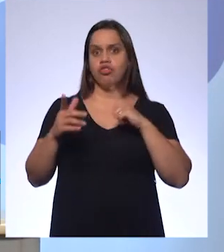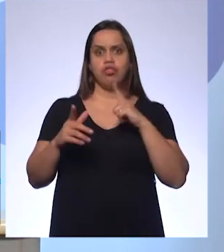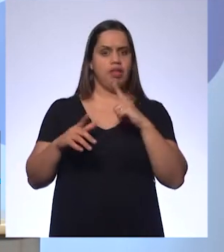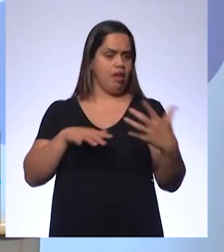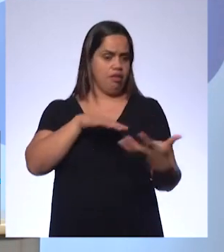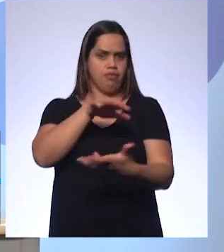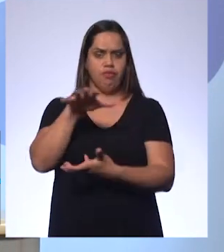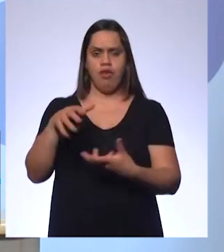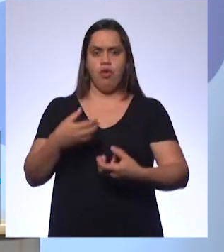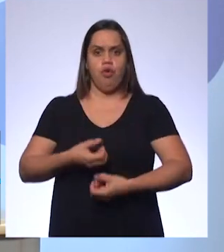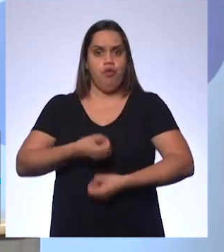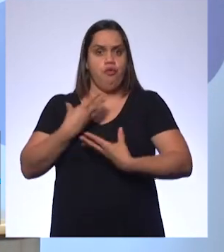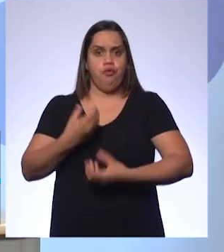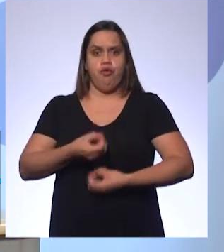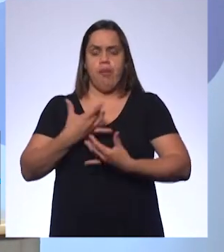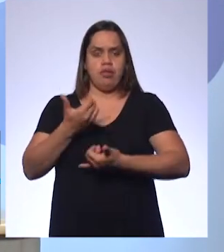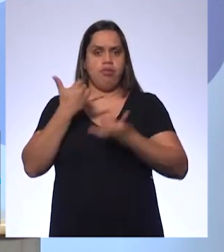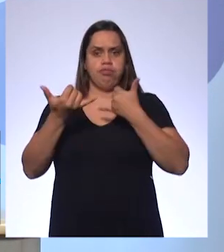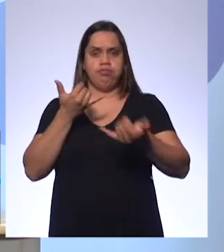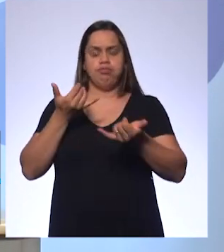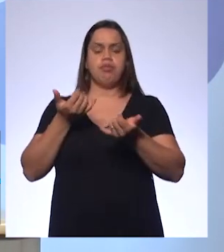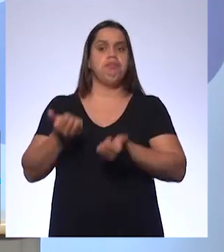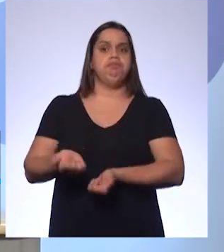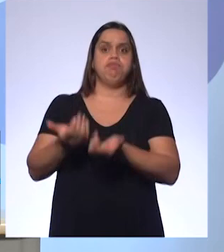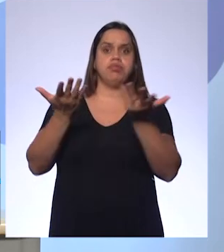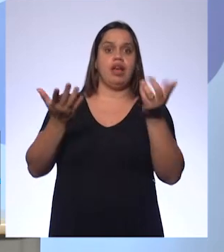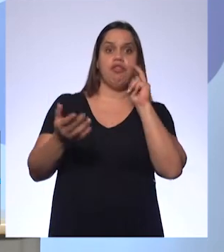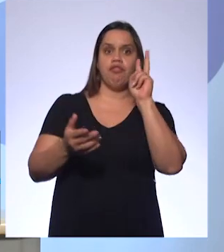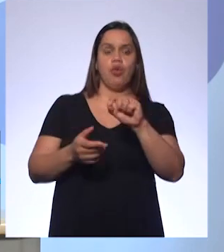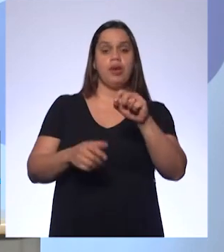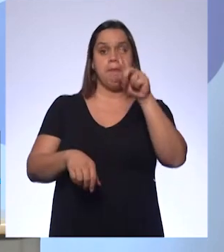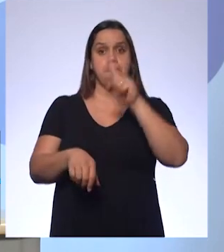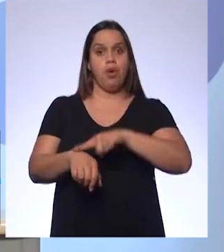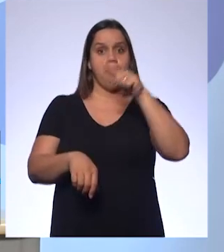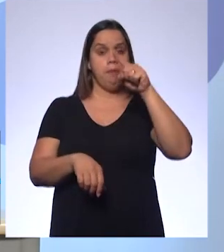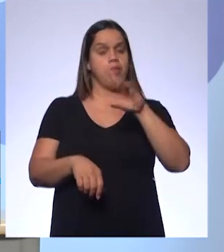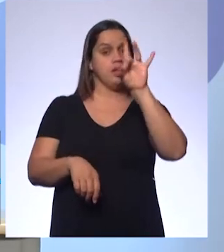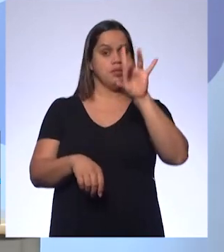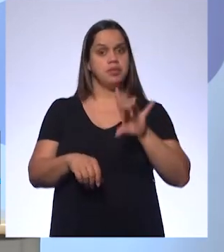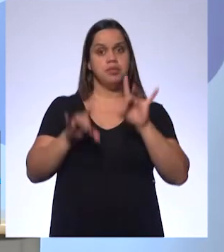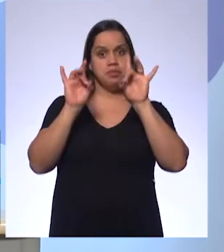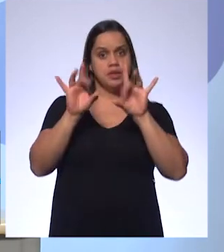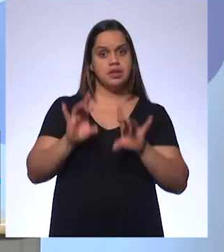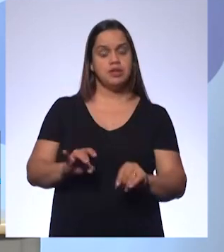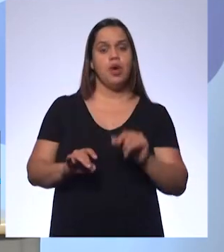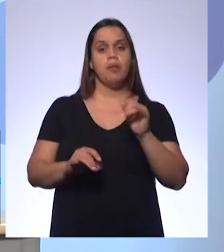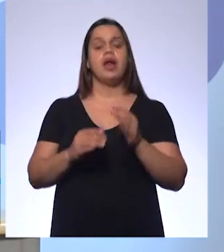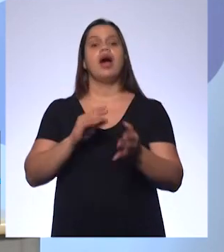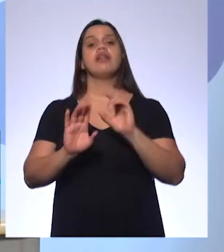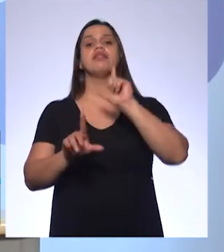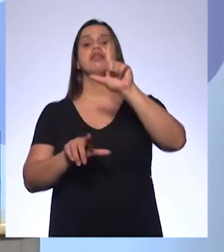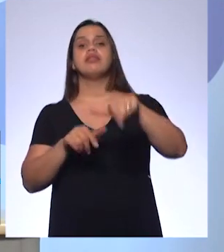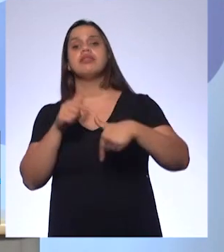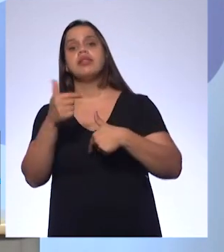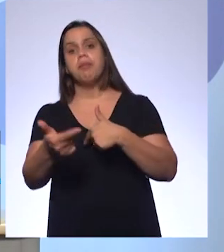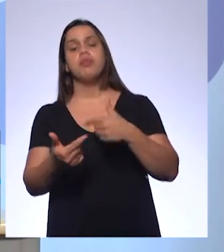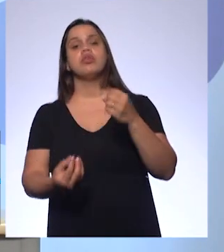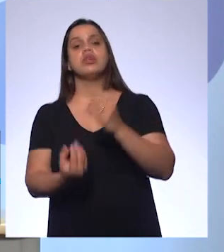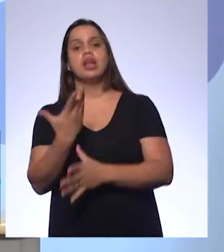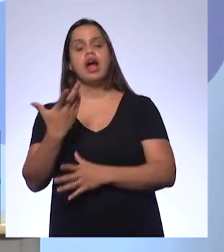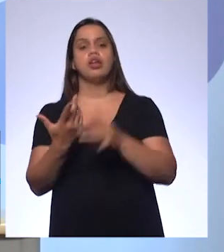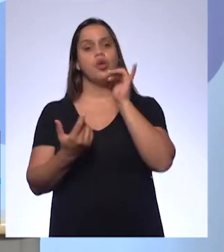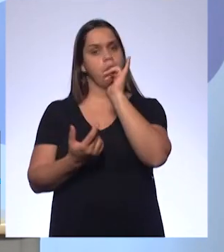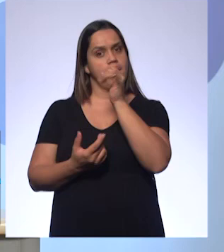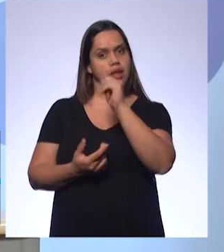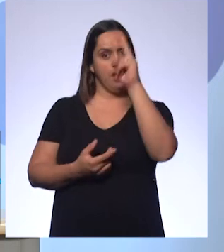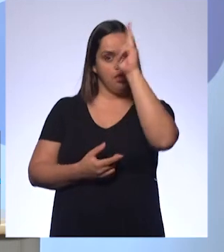informação, essa ideia de você capturar momentos privilegiados para poder criar uma narrativa histórica acaba caindo por